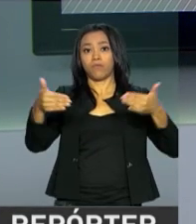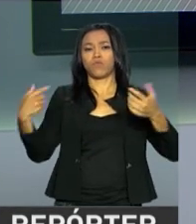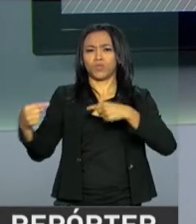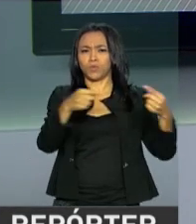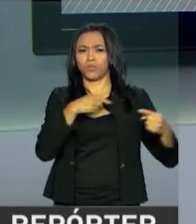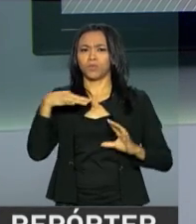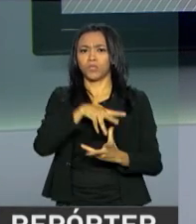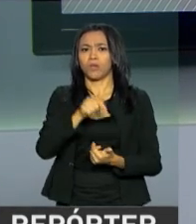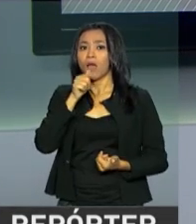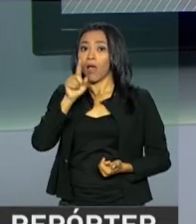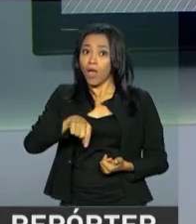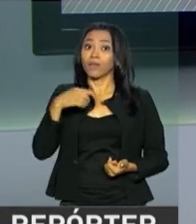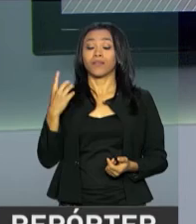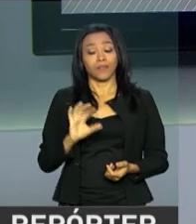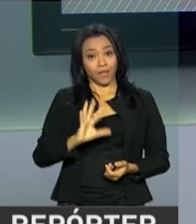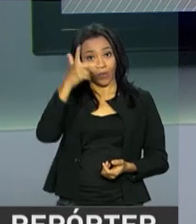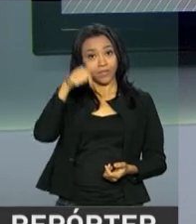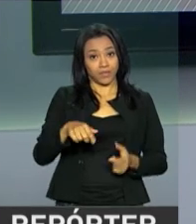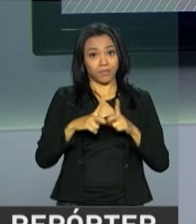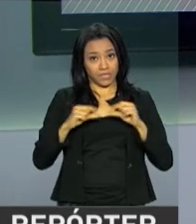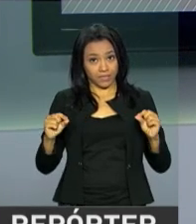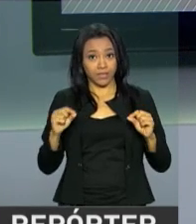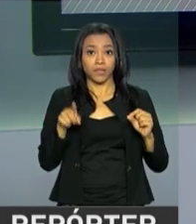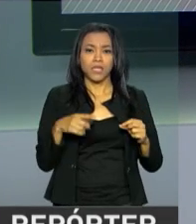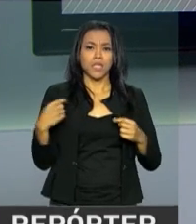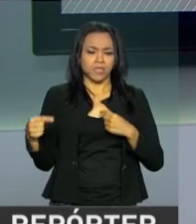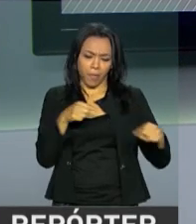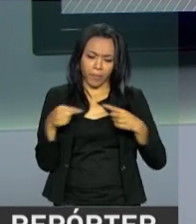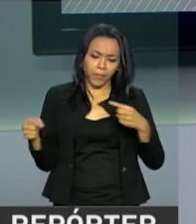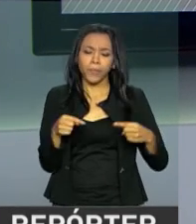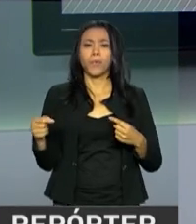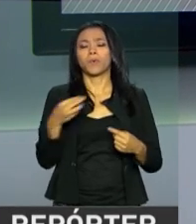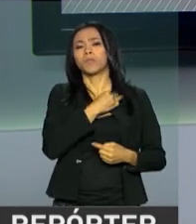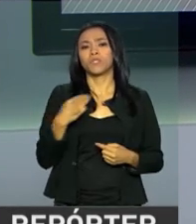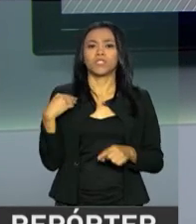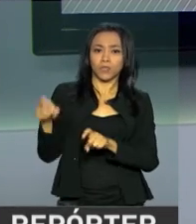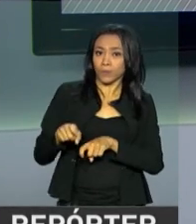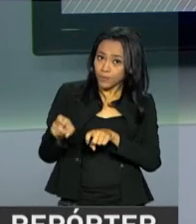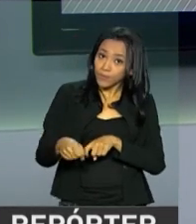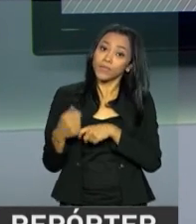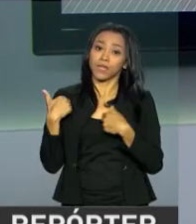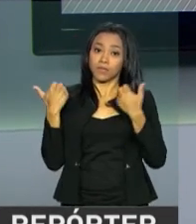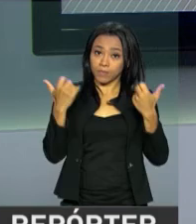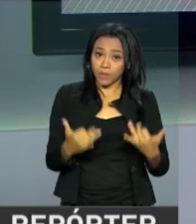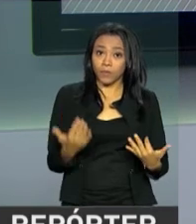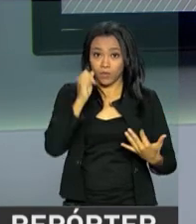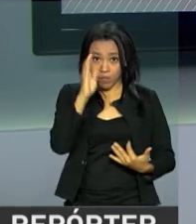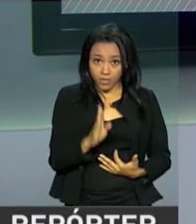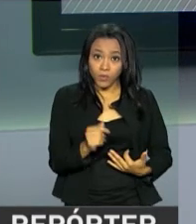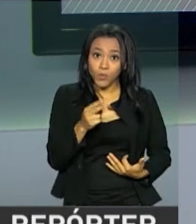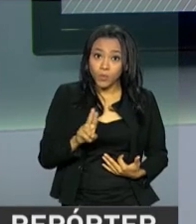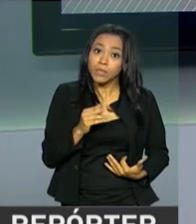sobre recursos hídricos que acontece em brasília durante os debates o ministro da agricultura blairo maggi destacou que o brasil